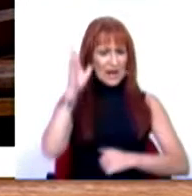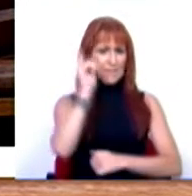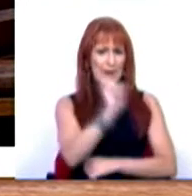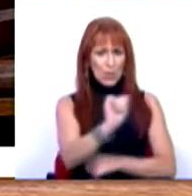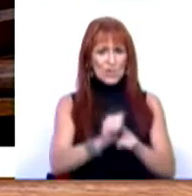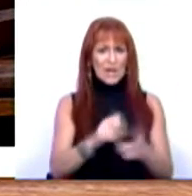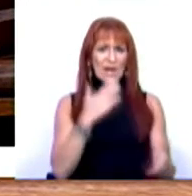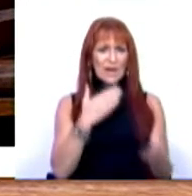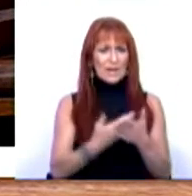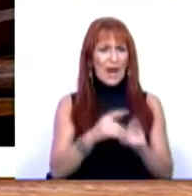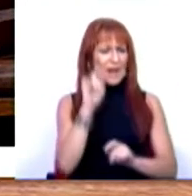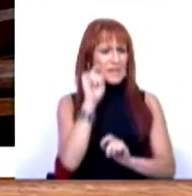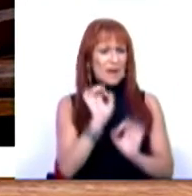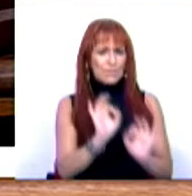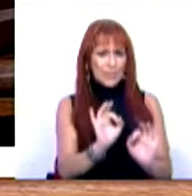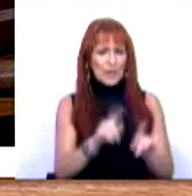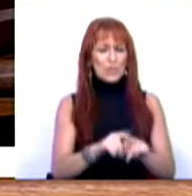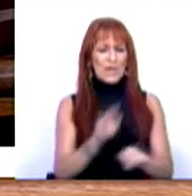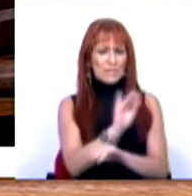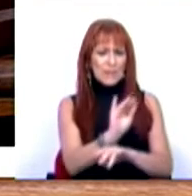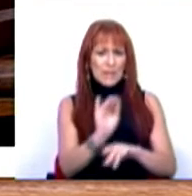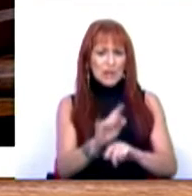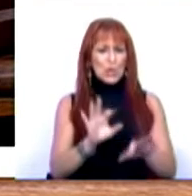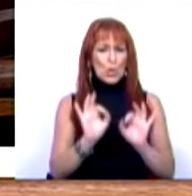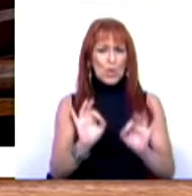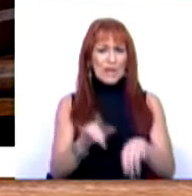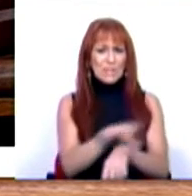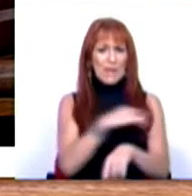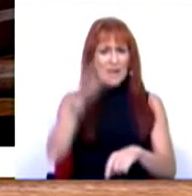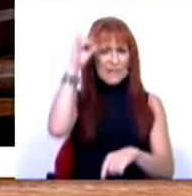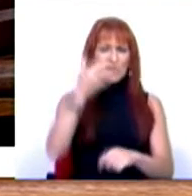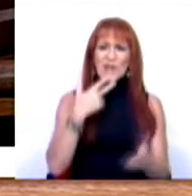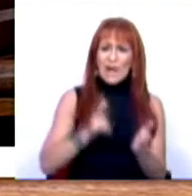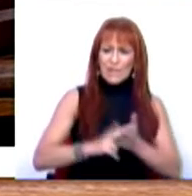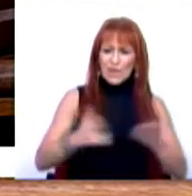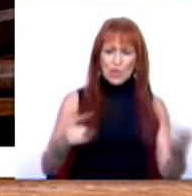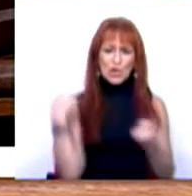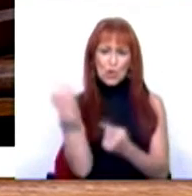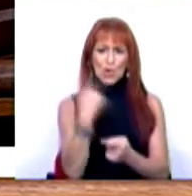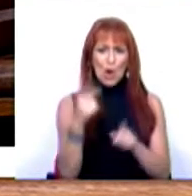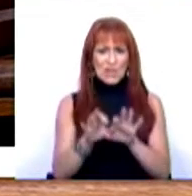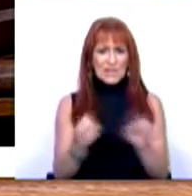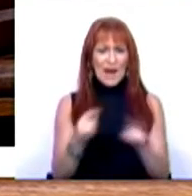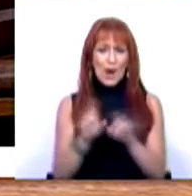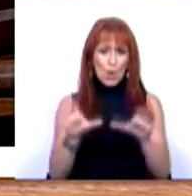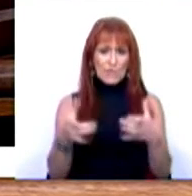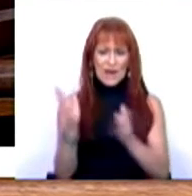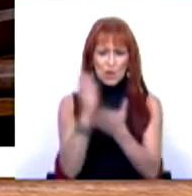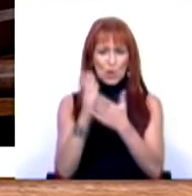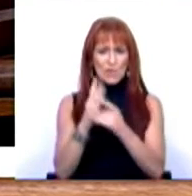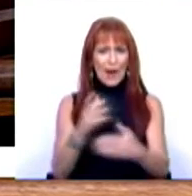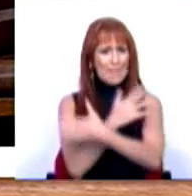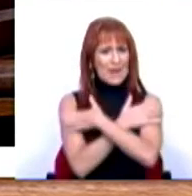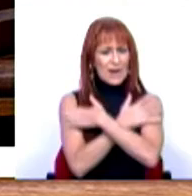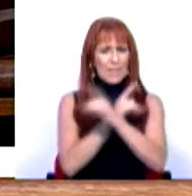animal, assegurando a guarda, a alimentação e os cuidados médico-veterinários. Na verdade, todos nós, enquanto comunidade escolar,